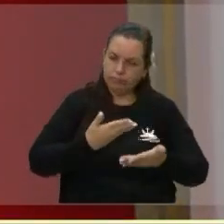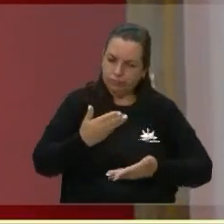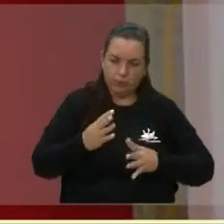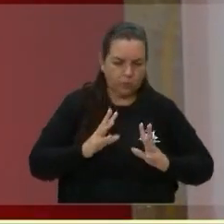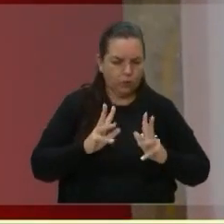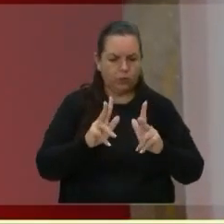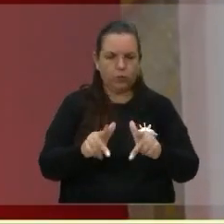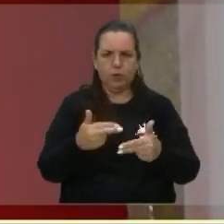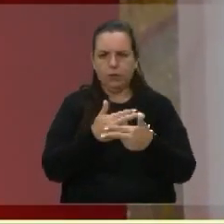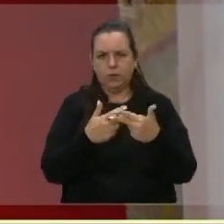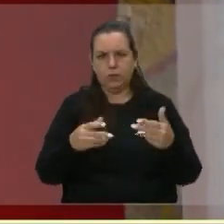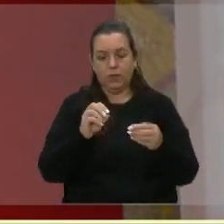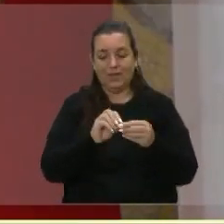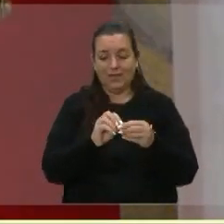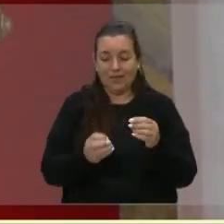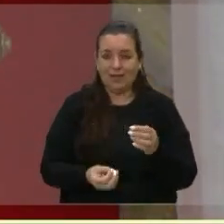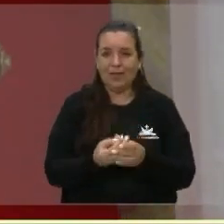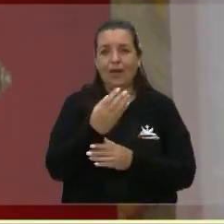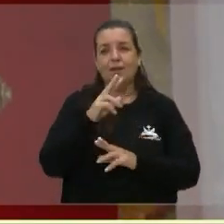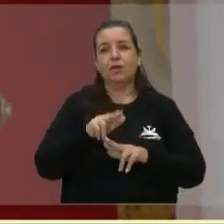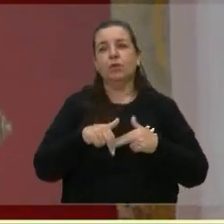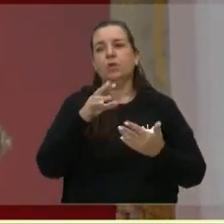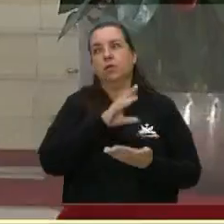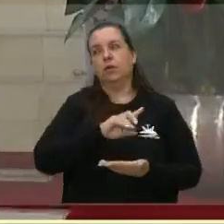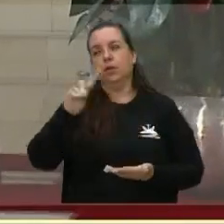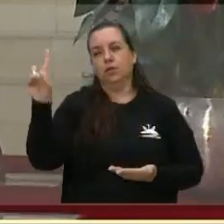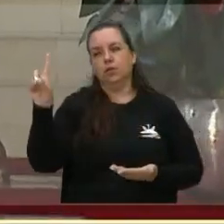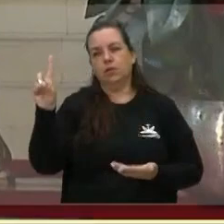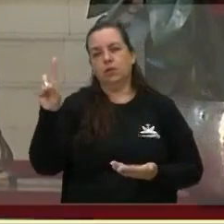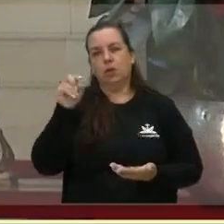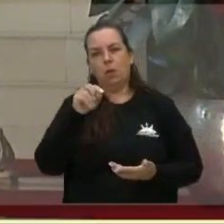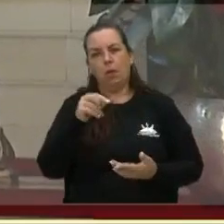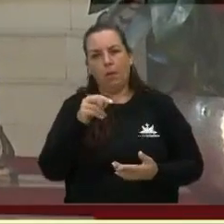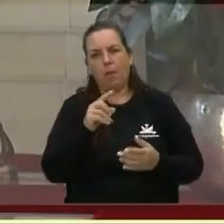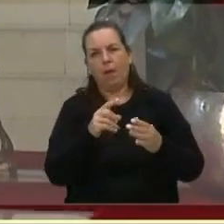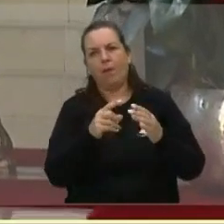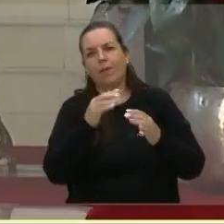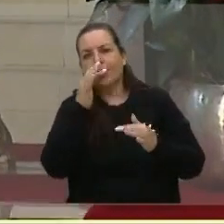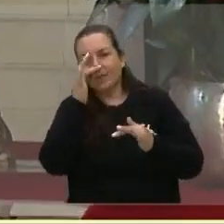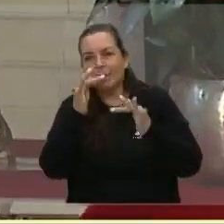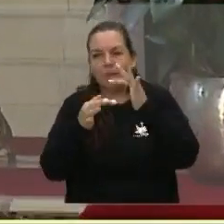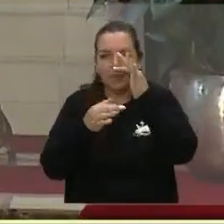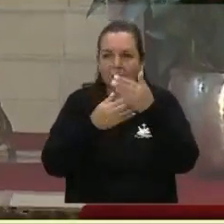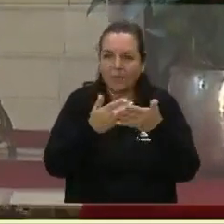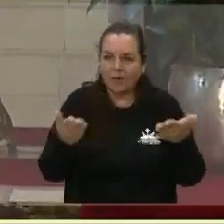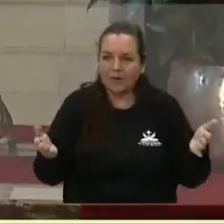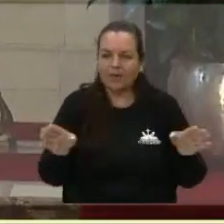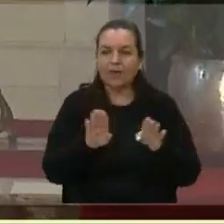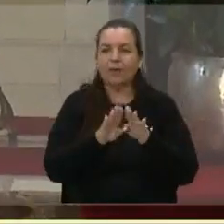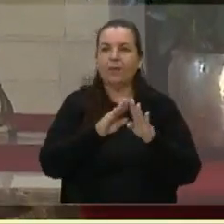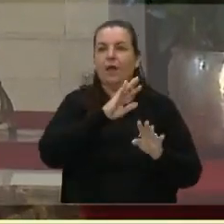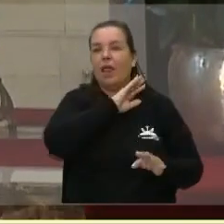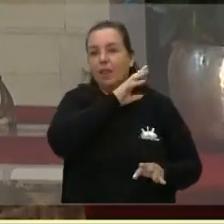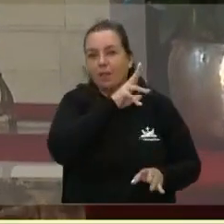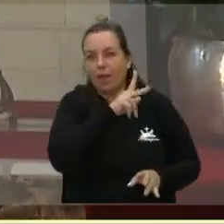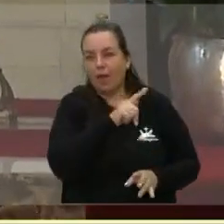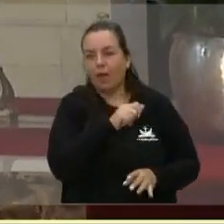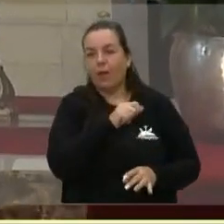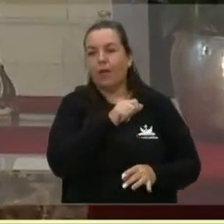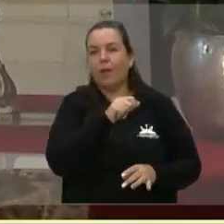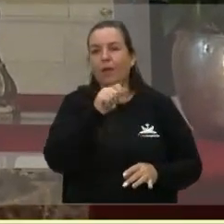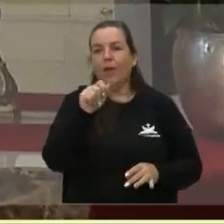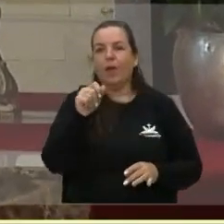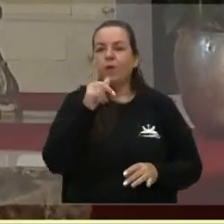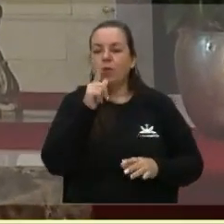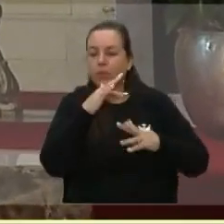as coisas criadas por Deus, desde uma planta, a um animal, a um